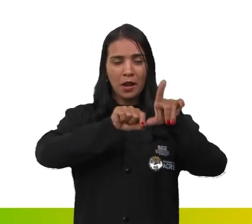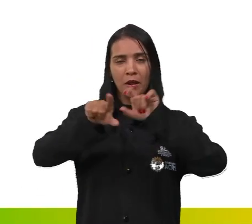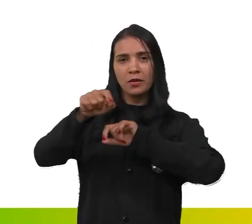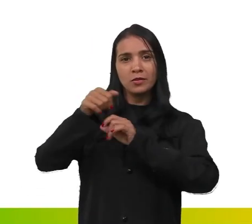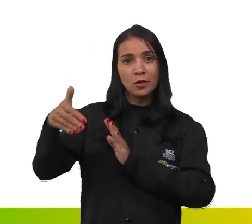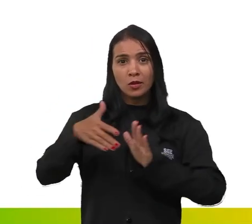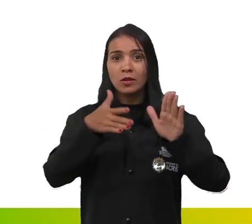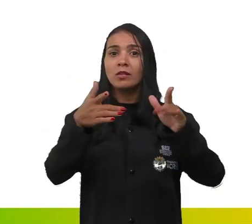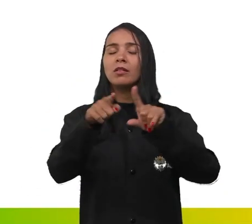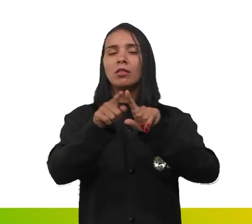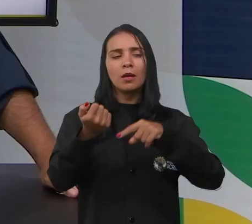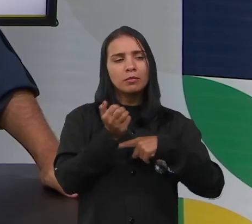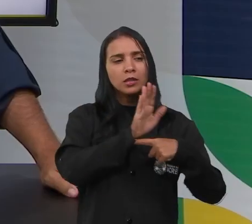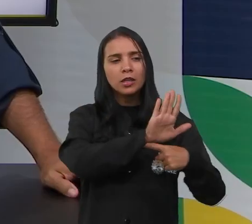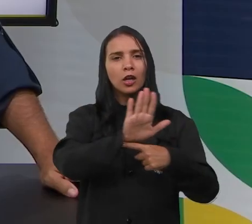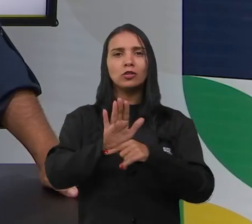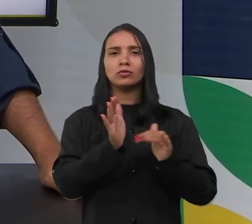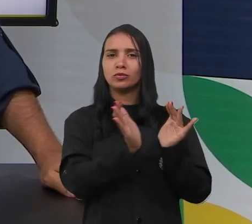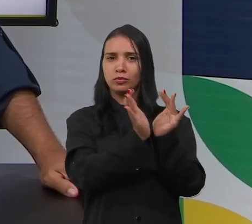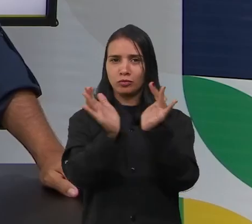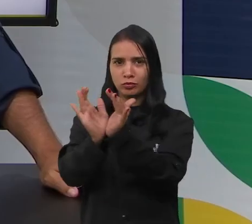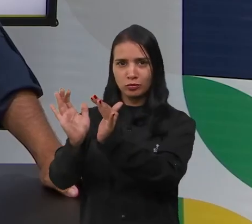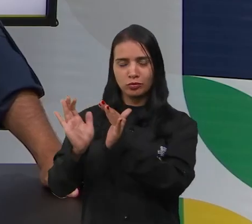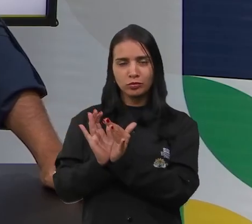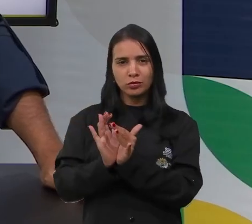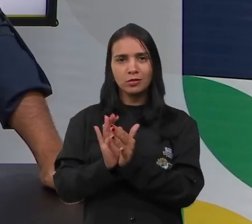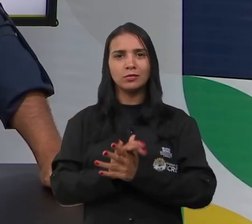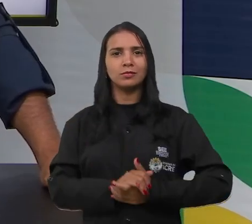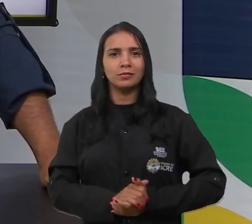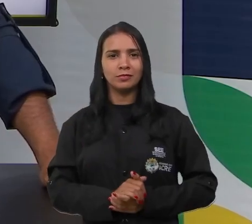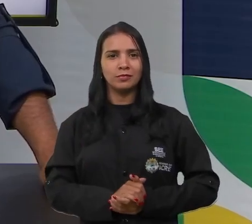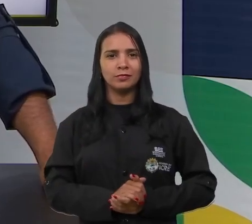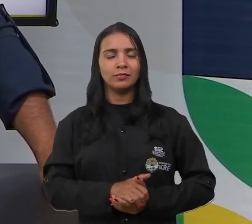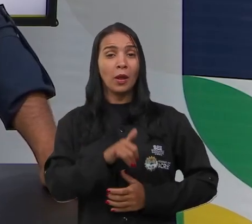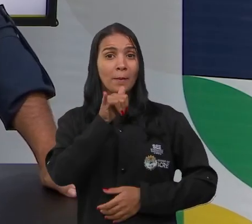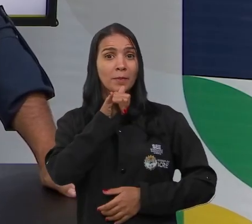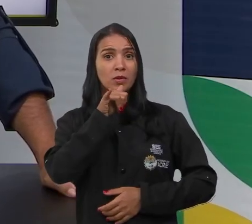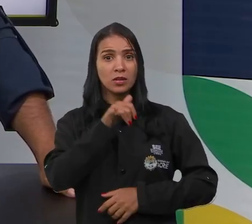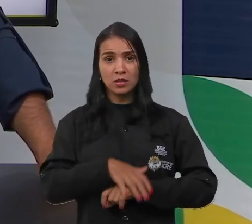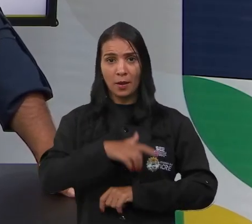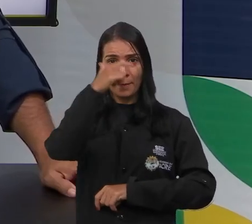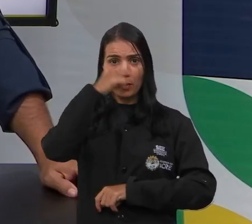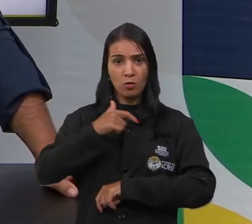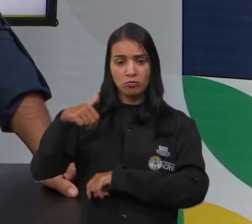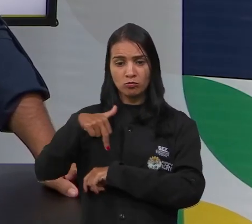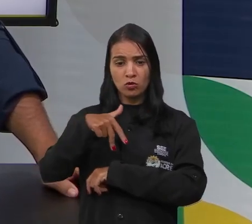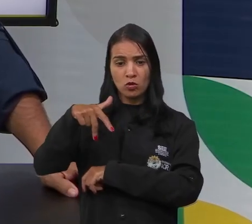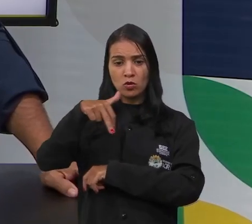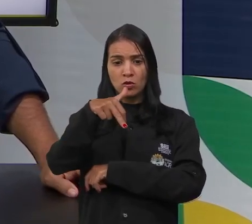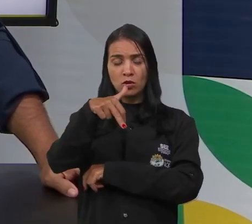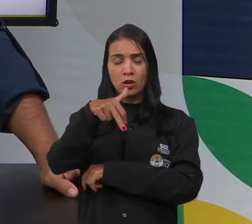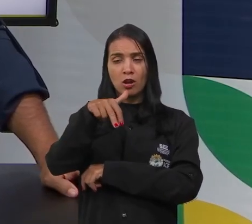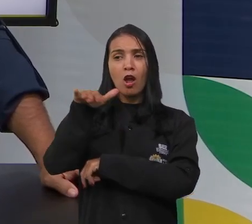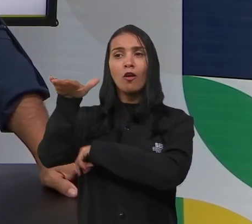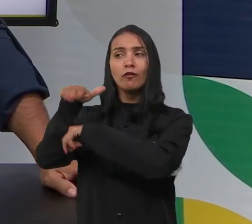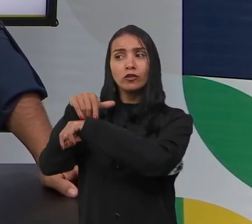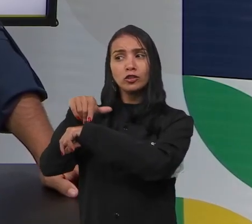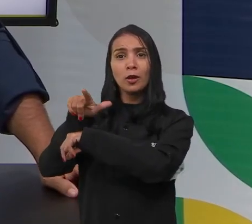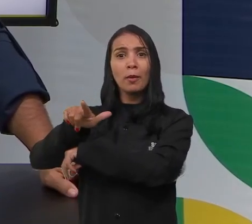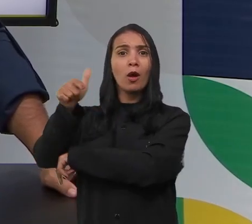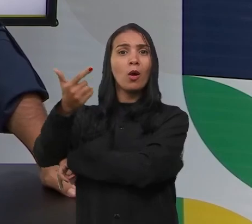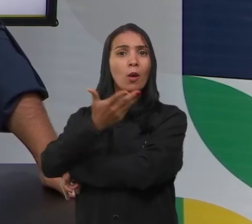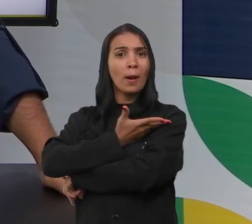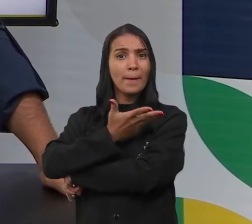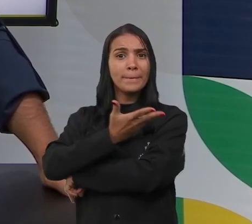a coletividade. Então, por exemplo, vou fazer uma caminhada, mas eu não quero ir sozinho. Vou chamar fulano, Bertano, Cicano,